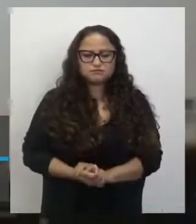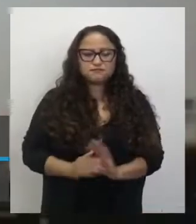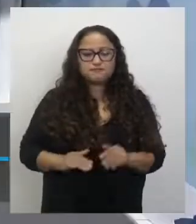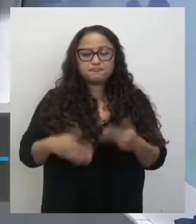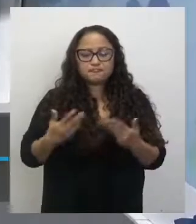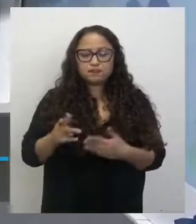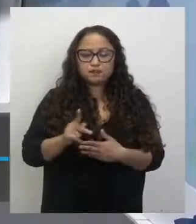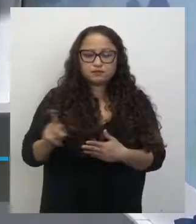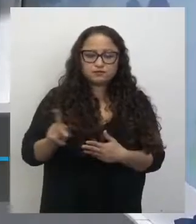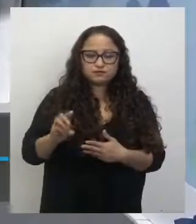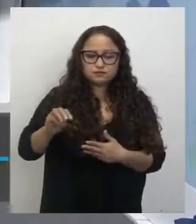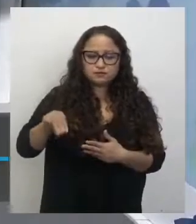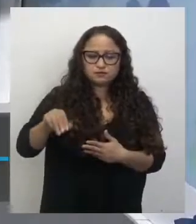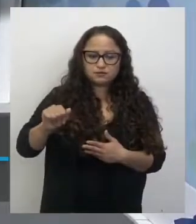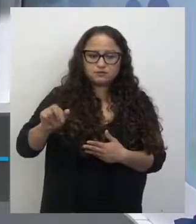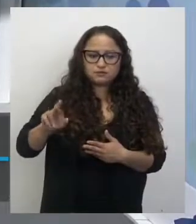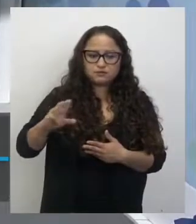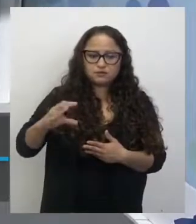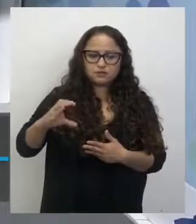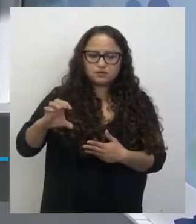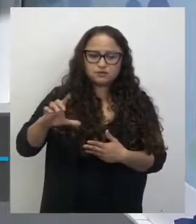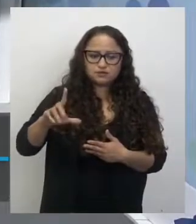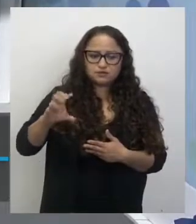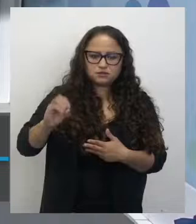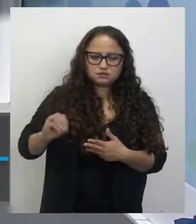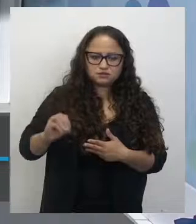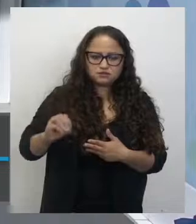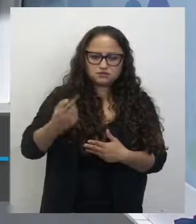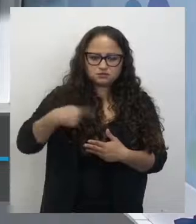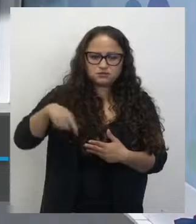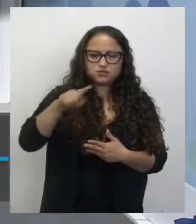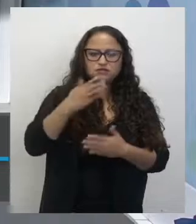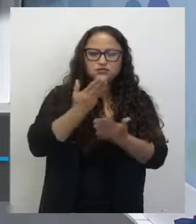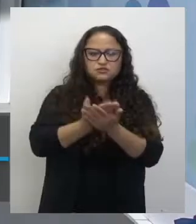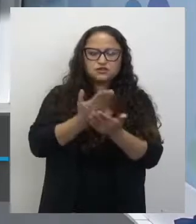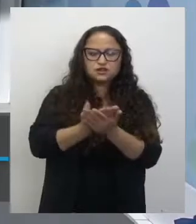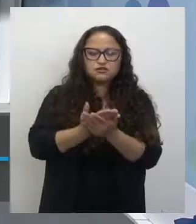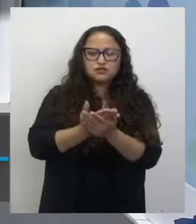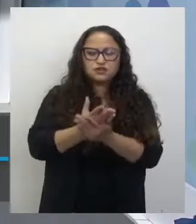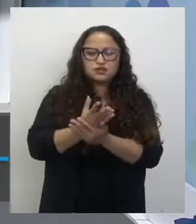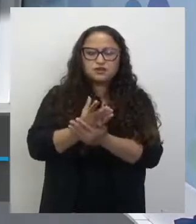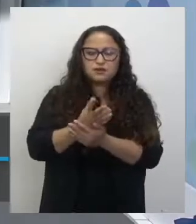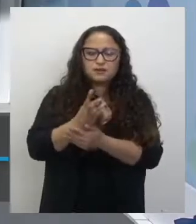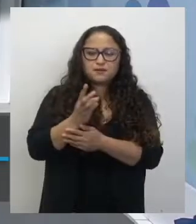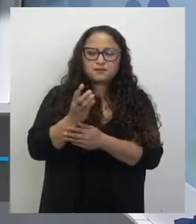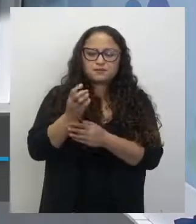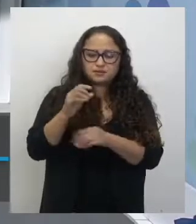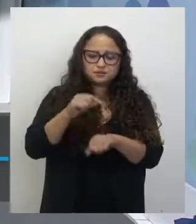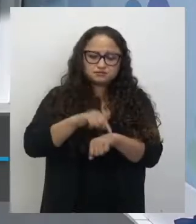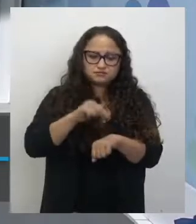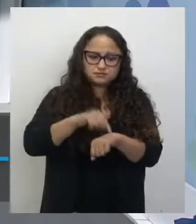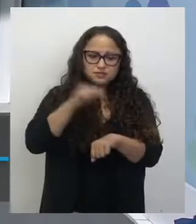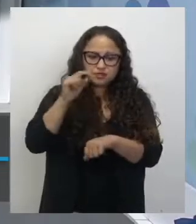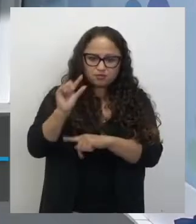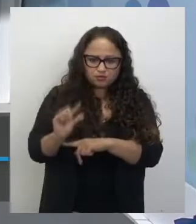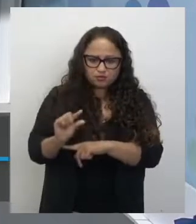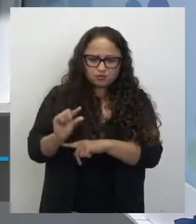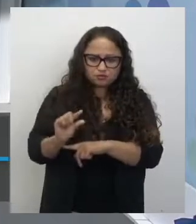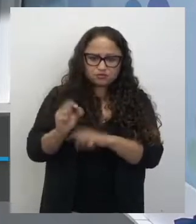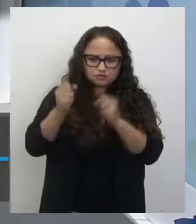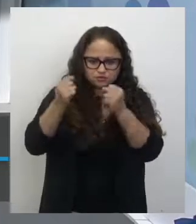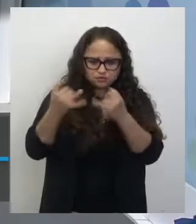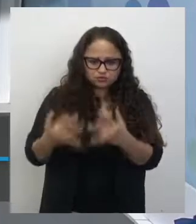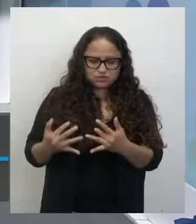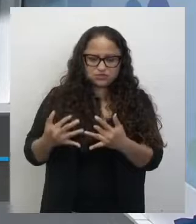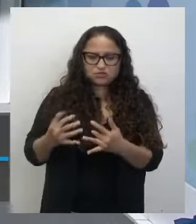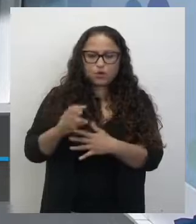Marcelo, seguinte, a nossa aula está correndo rápido, né? A gente tem pouco certo, tempo de explicação, né? Pouco